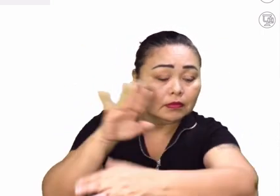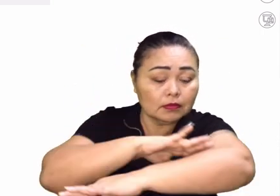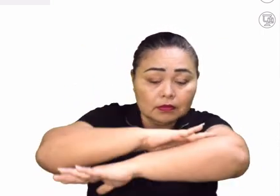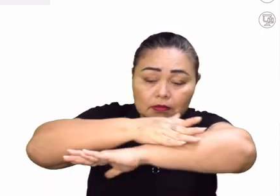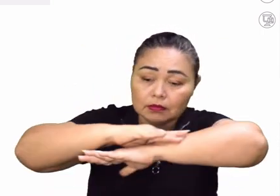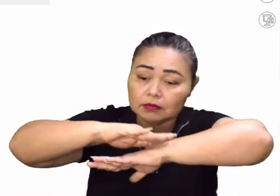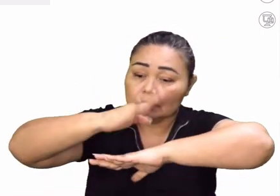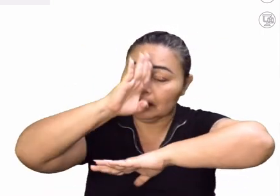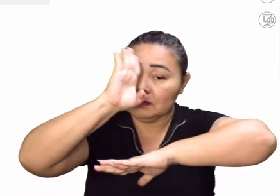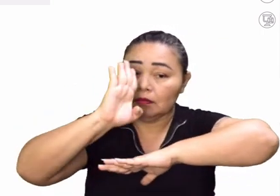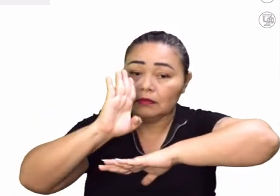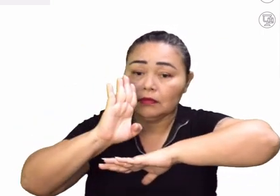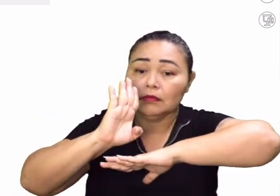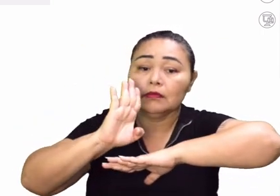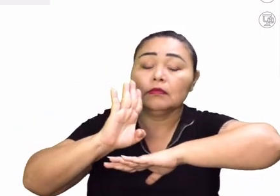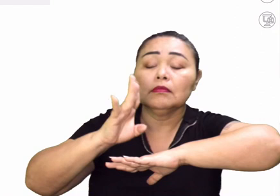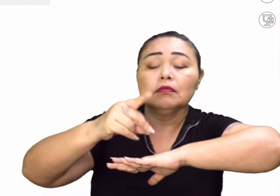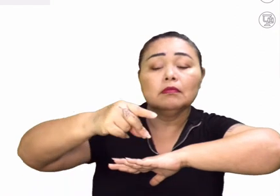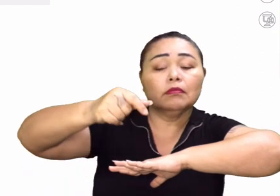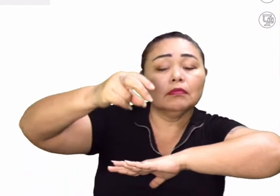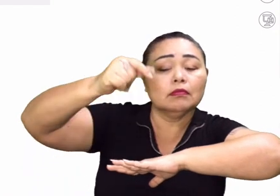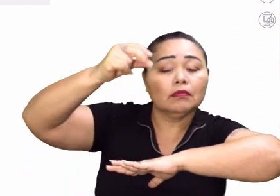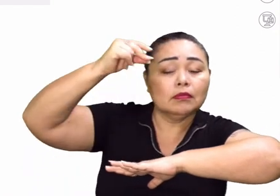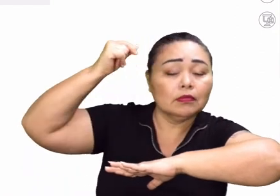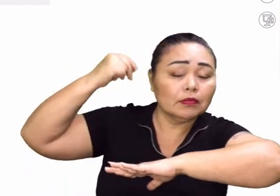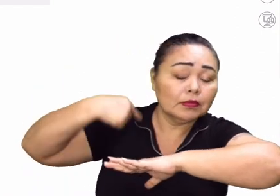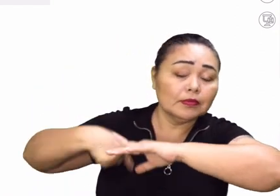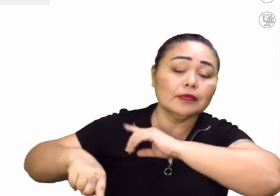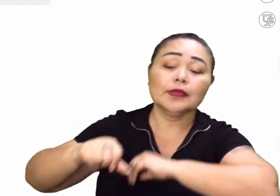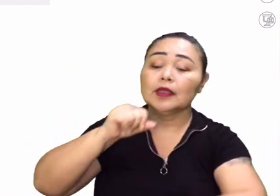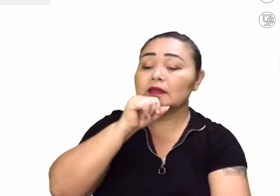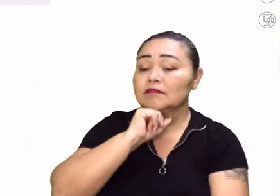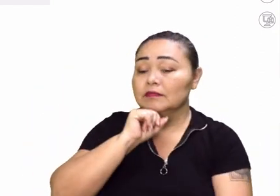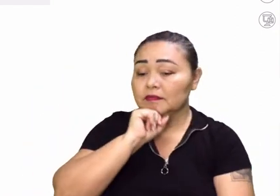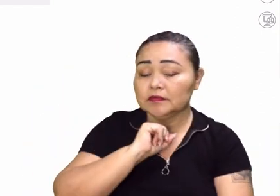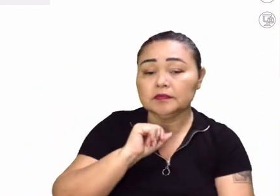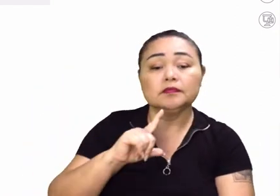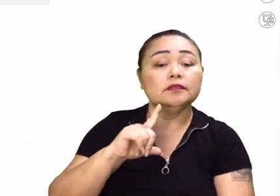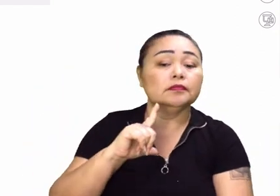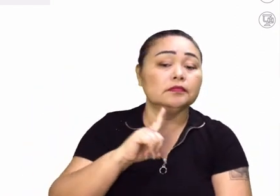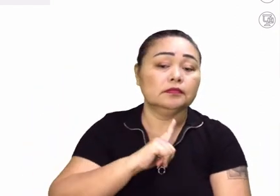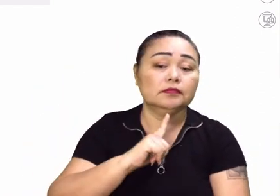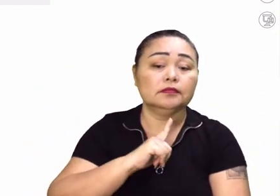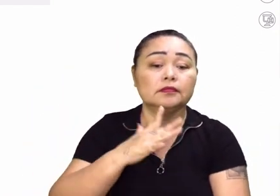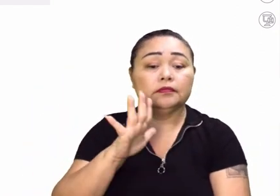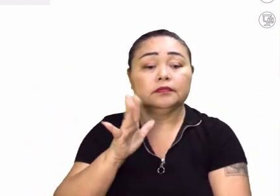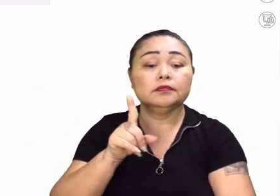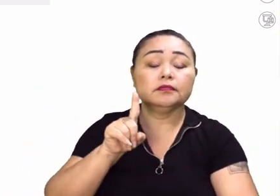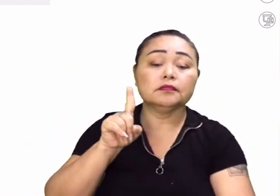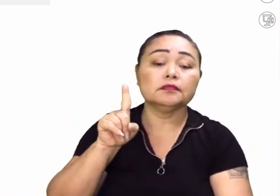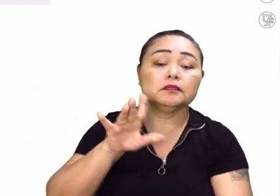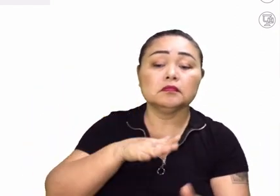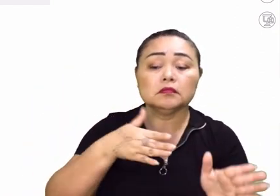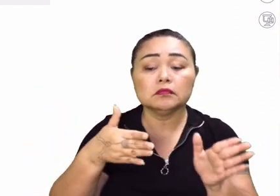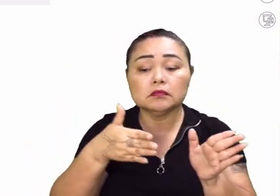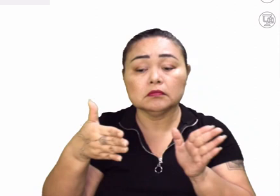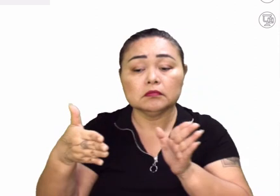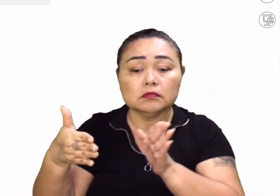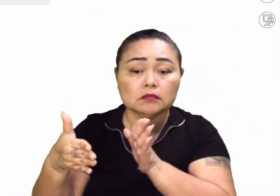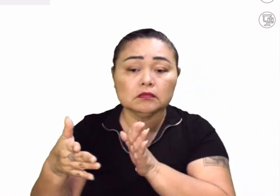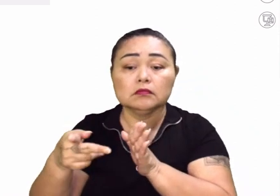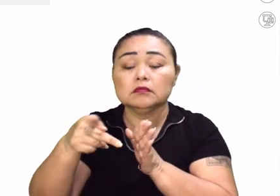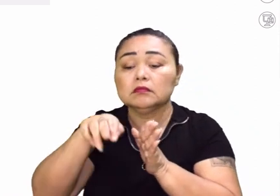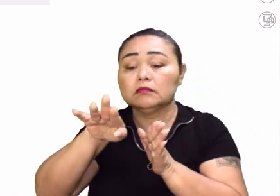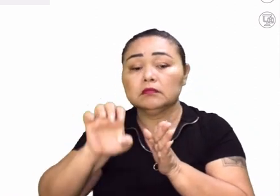brasileiro dobramentos muito antigos possuem idades variadas dentro do período